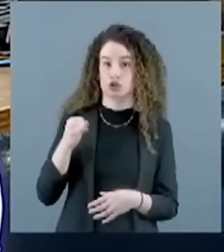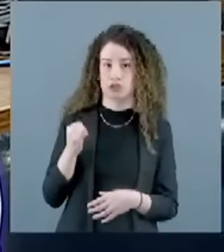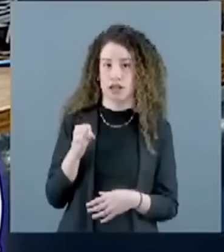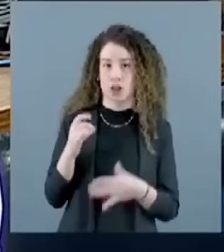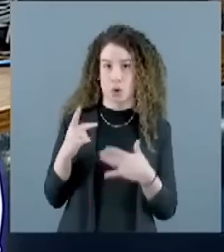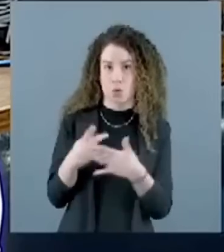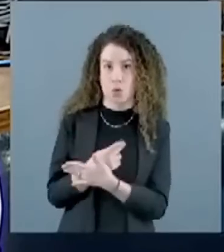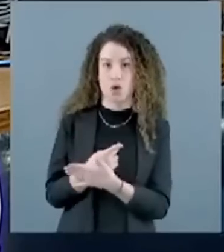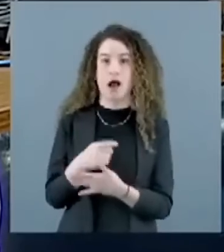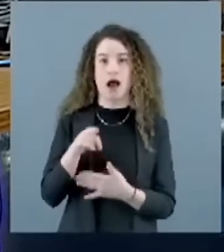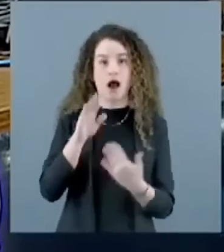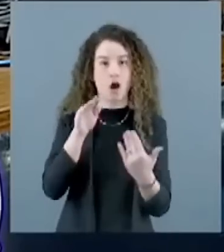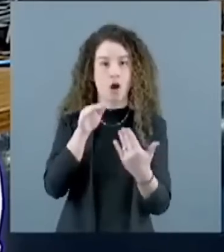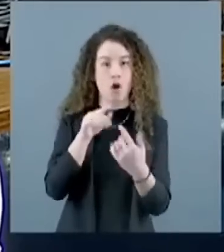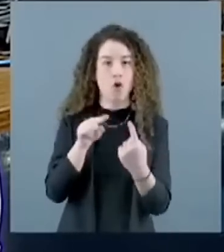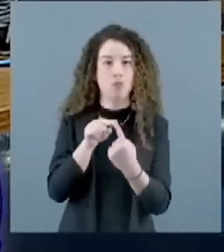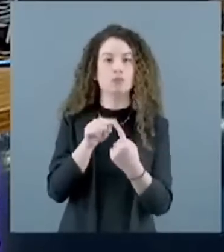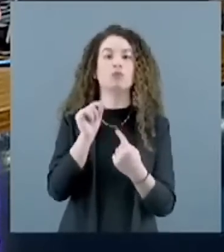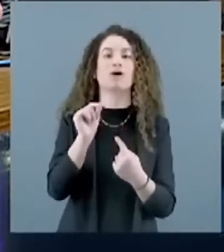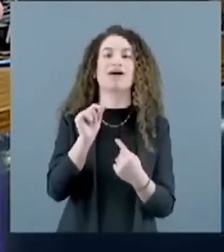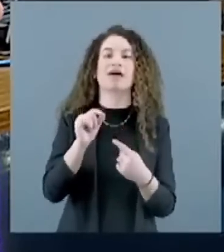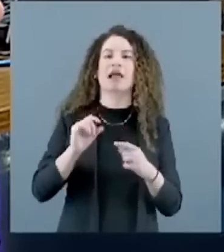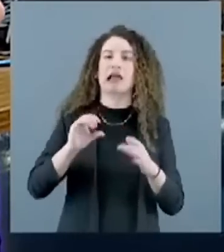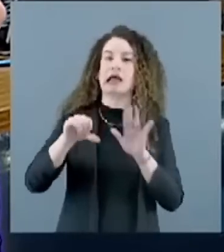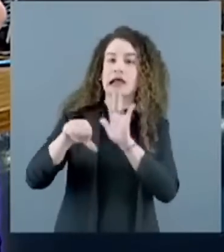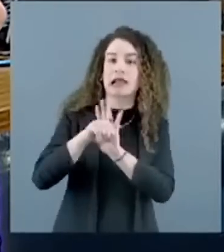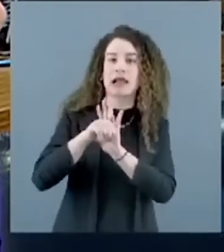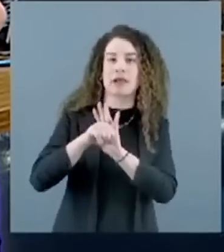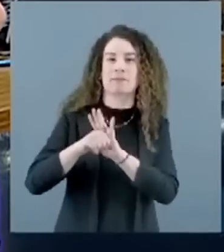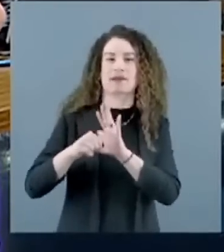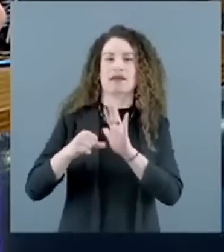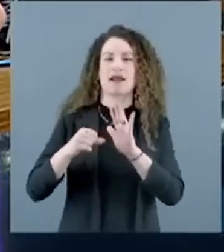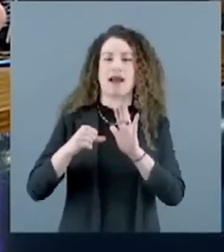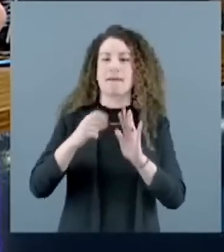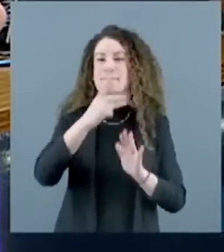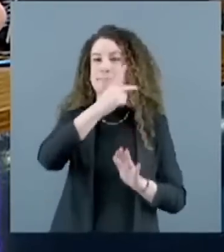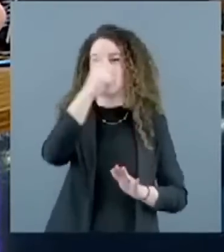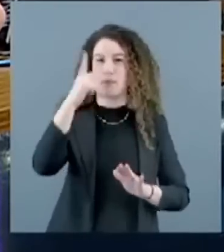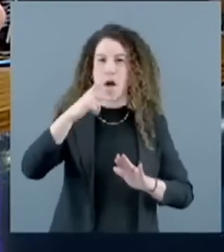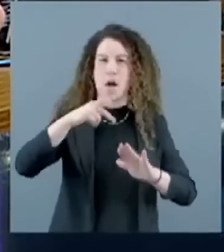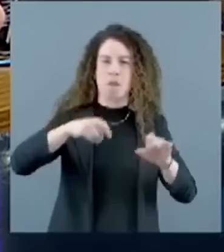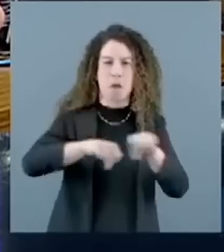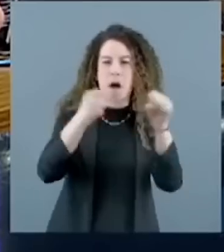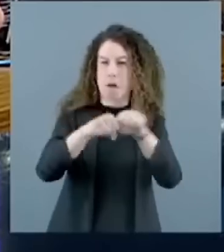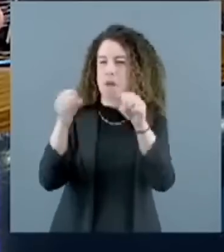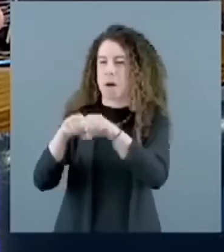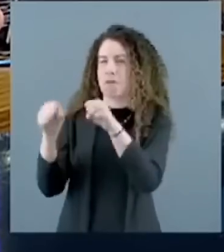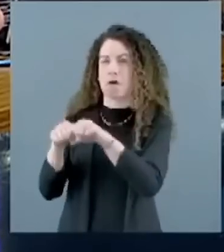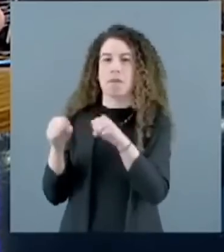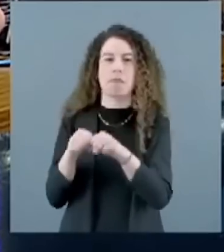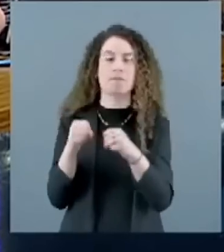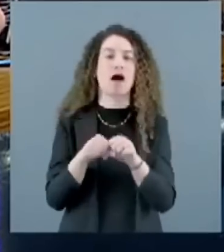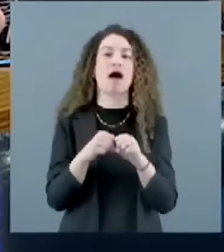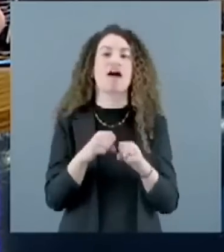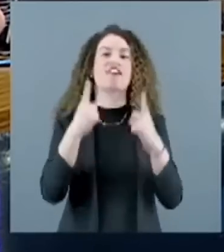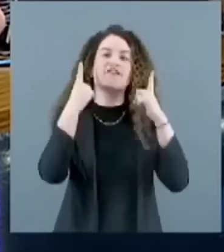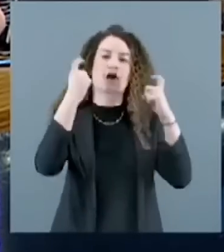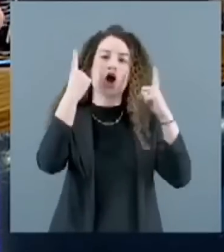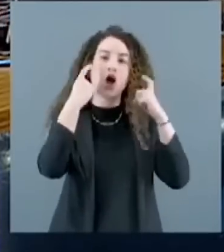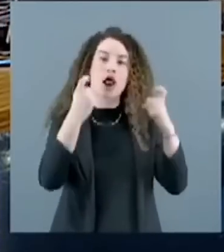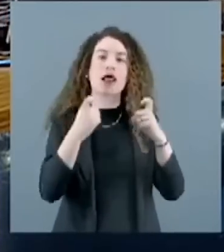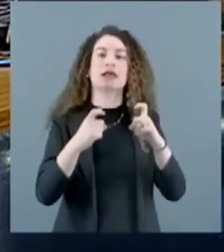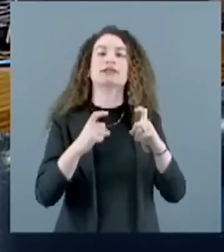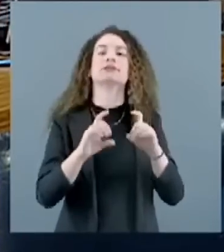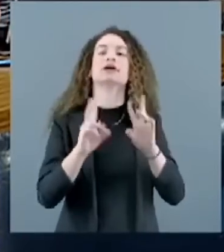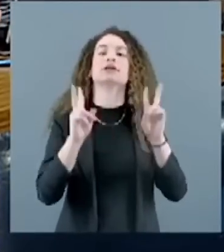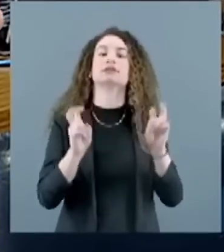em tese aos crimes de terrorismo, associação criminosa, abolição violenta do Estado Democrático de Direito, golpe